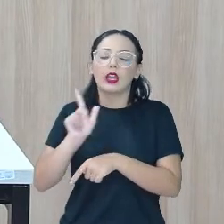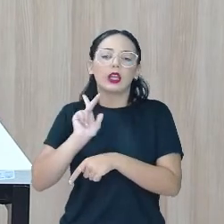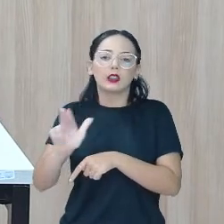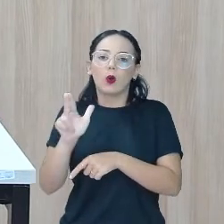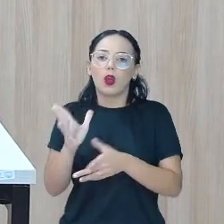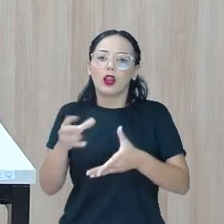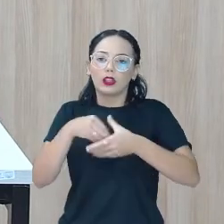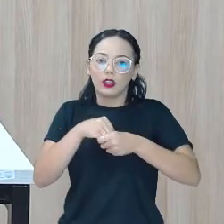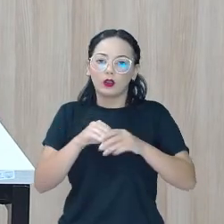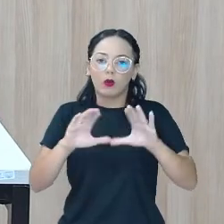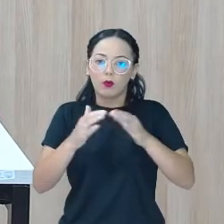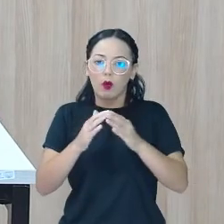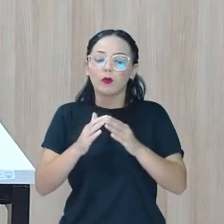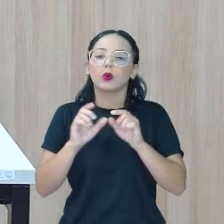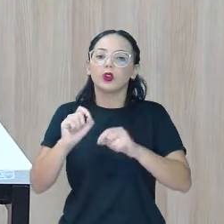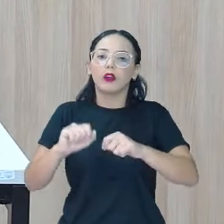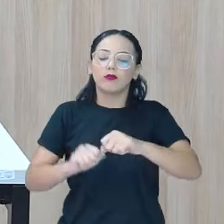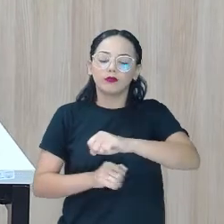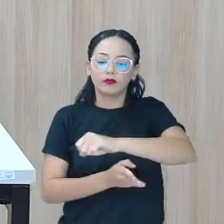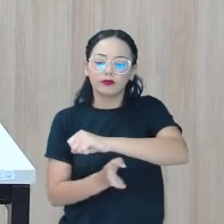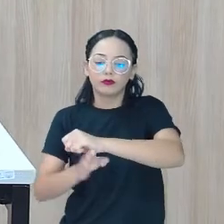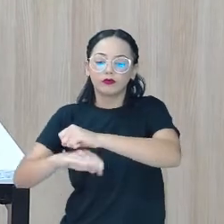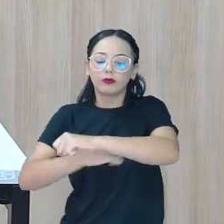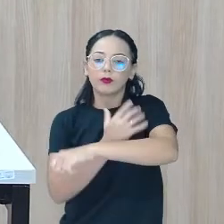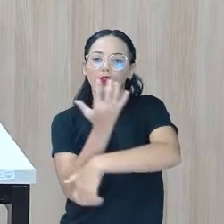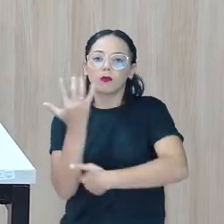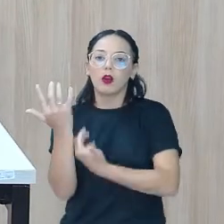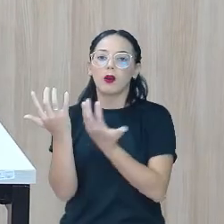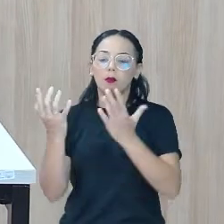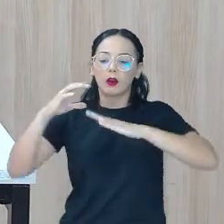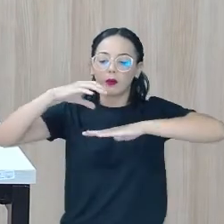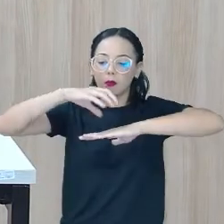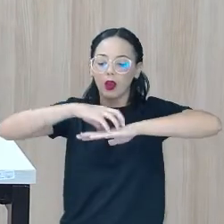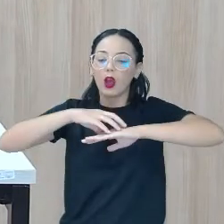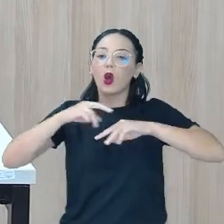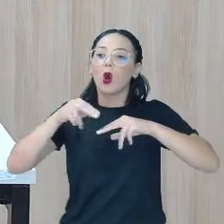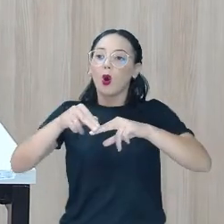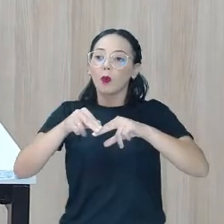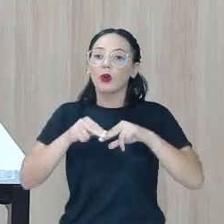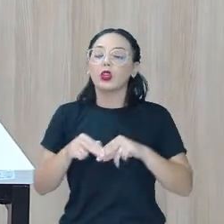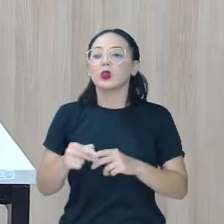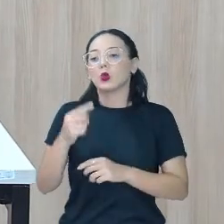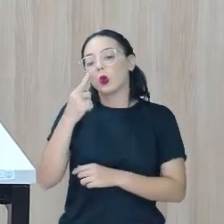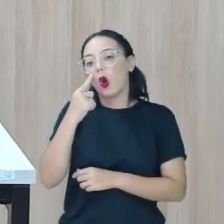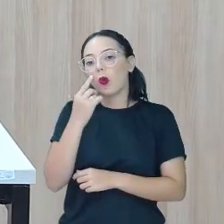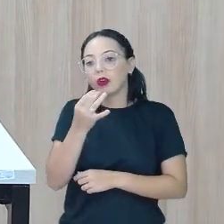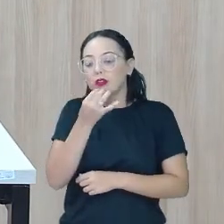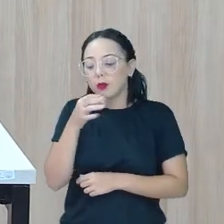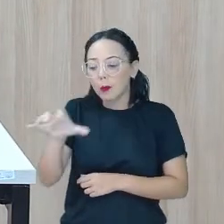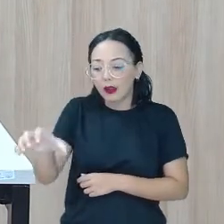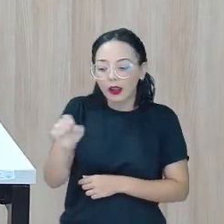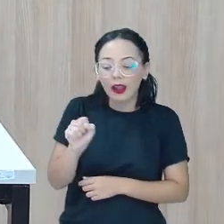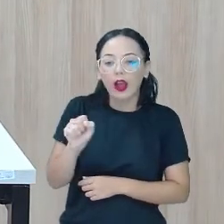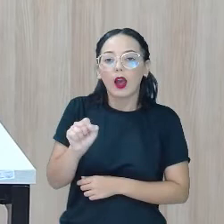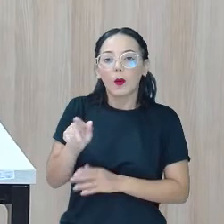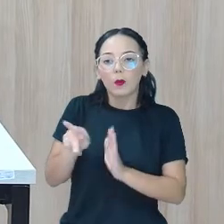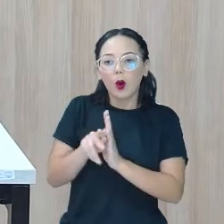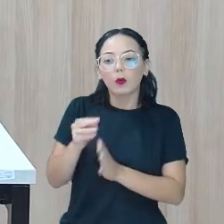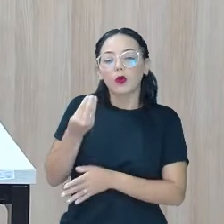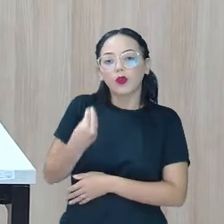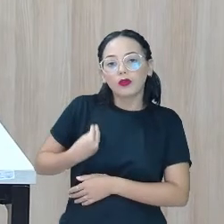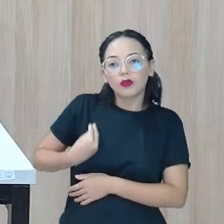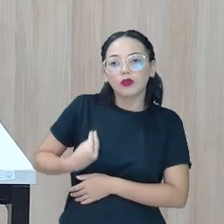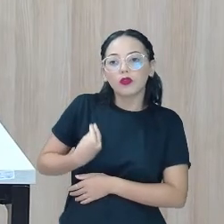nenhum ecossistema. Então, a questão aí dos pesquisadores pegarem espécies vivas